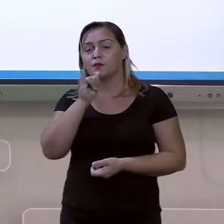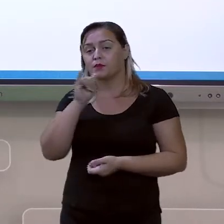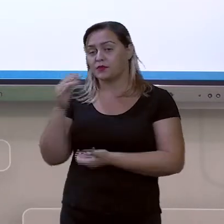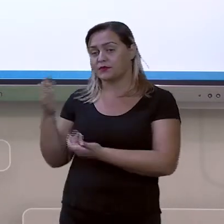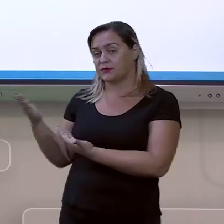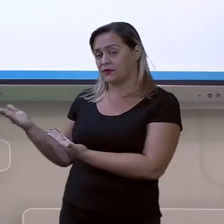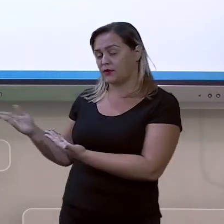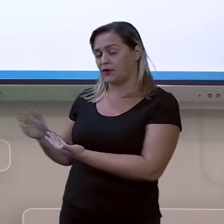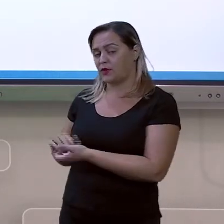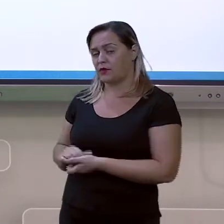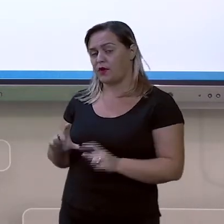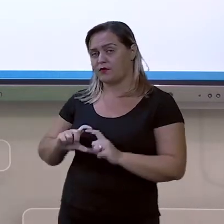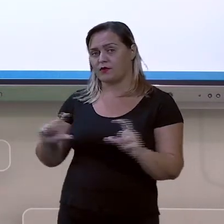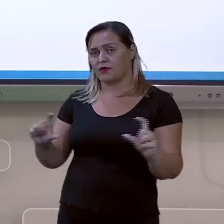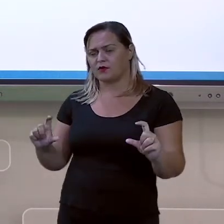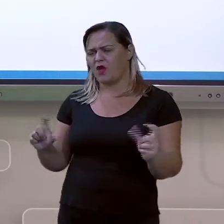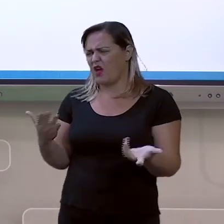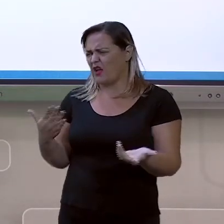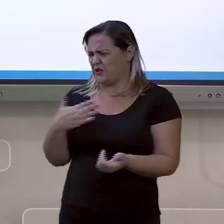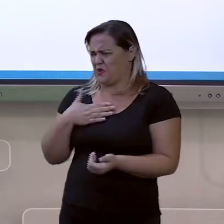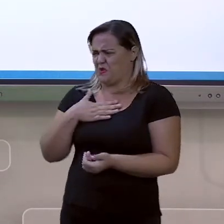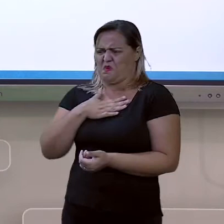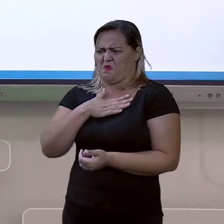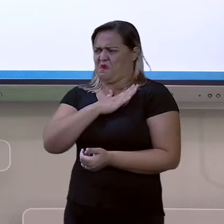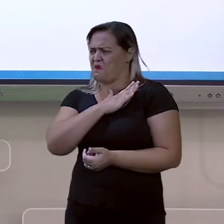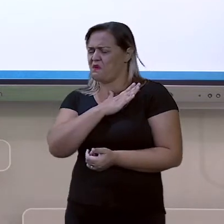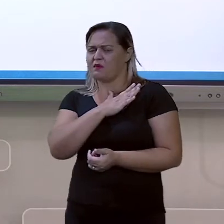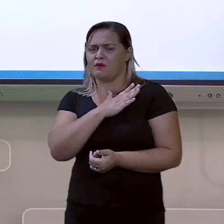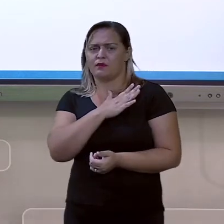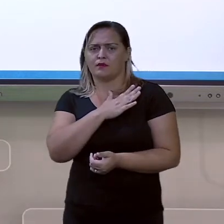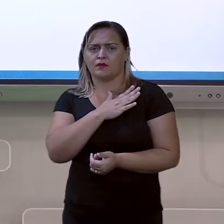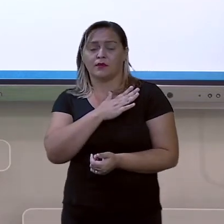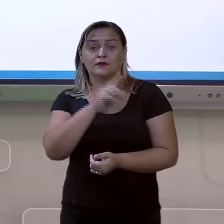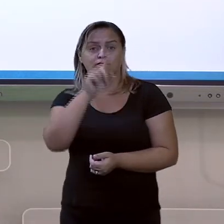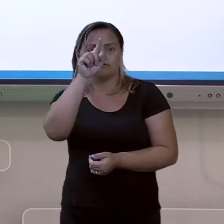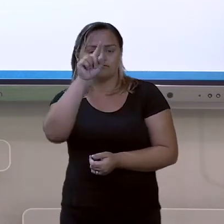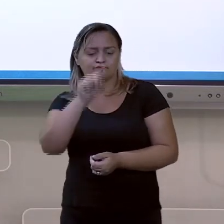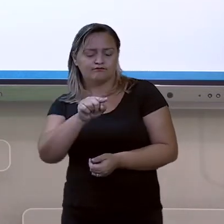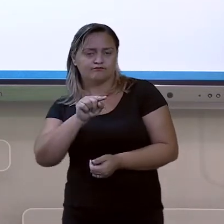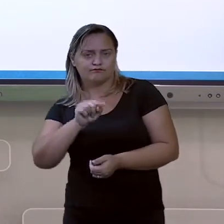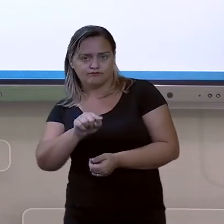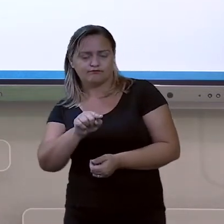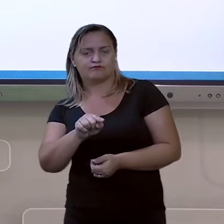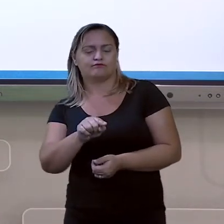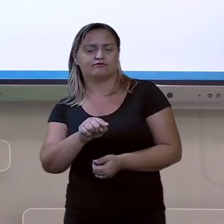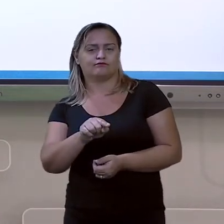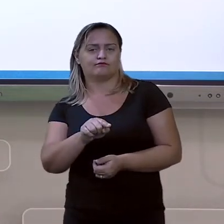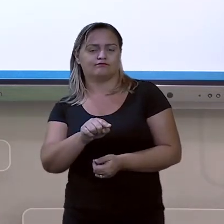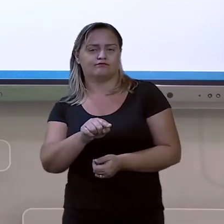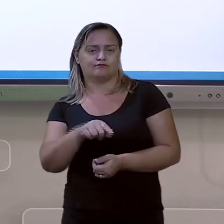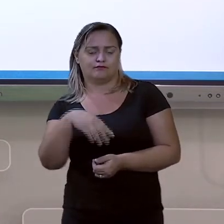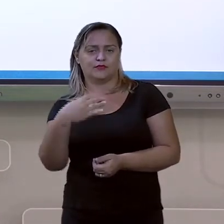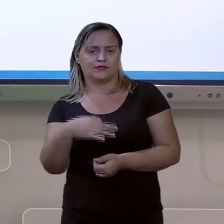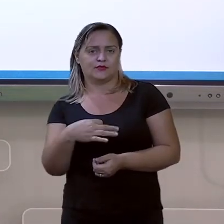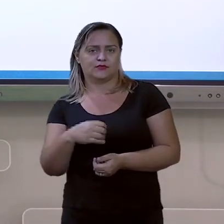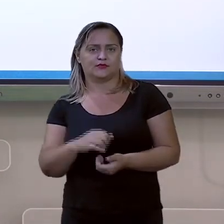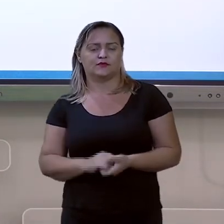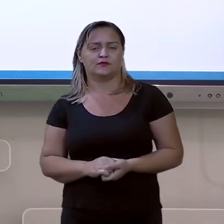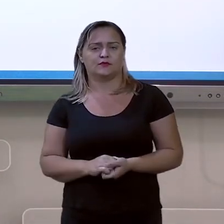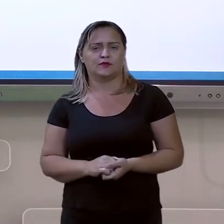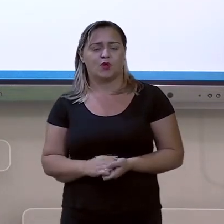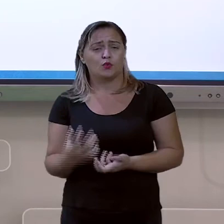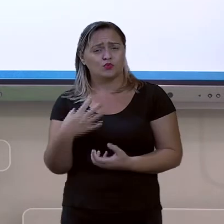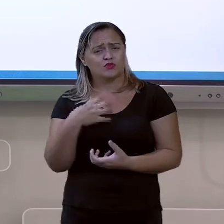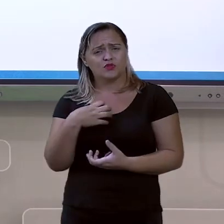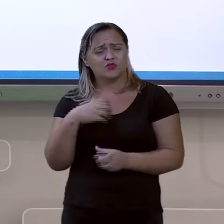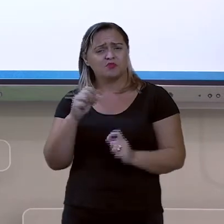exemplo que eu trouxe aqui para vocês. Que horror! Eu tenho ali um ponto de exclamação. Eu não tenho um sentimento